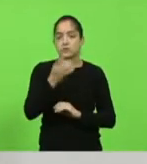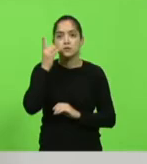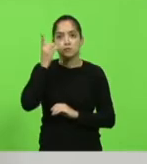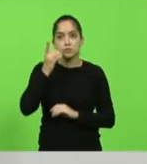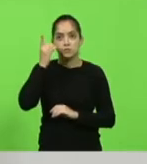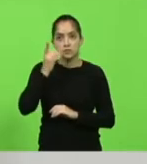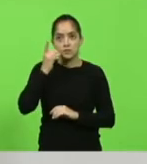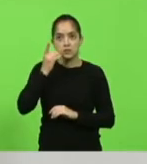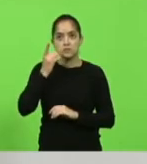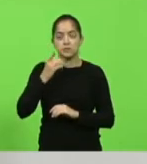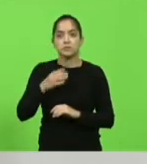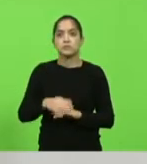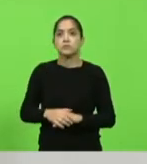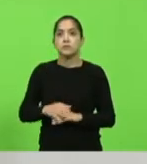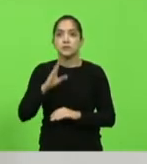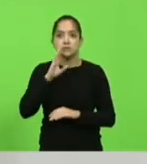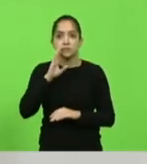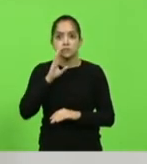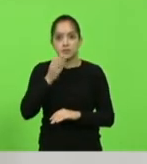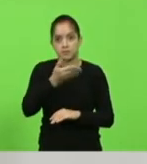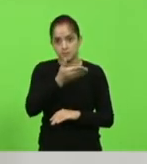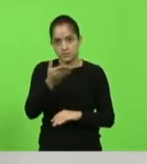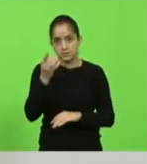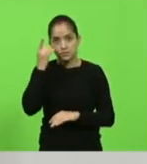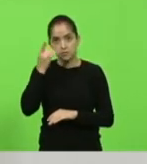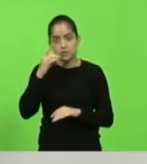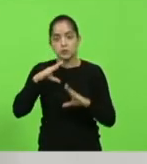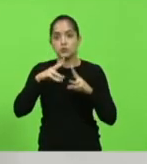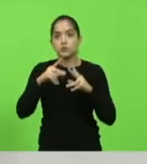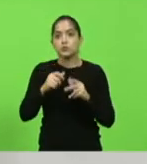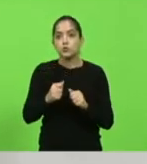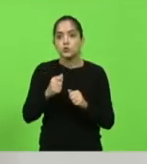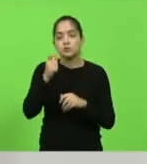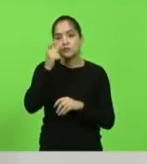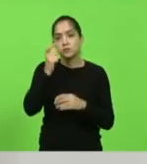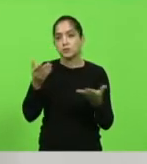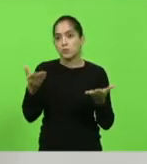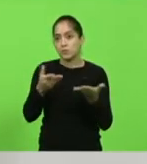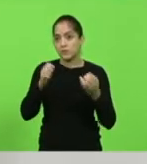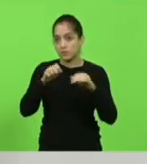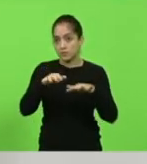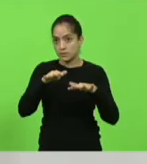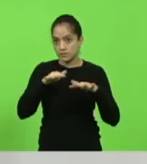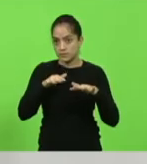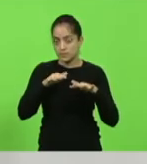aí as deputadas os deputados a todos aqueles que nos acompanham